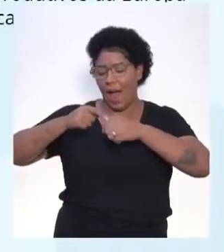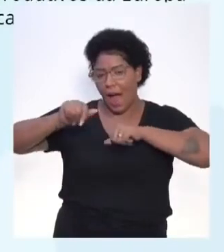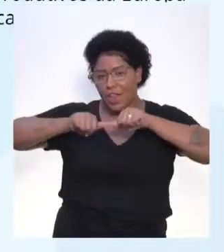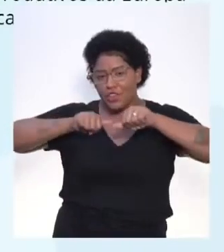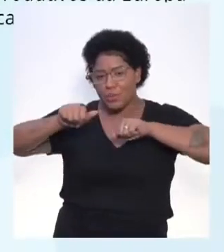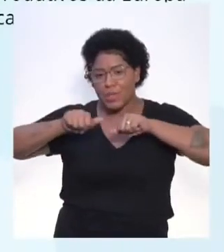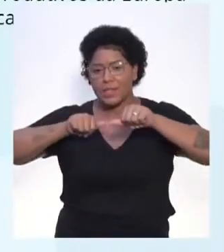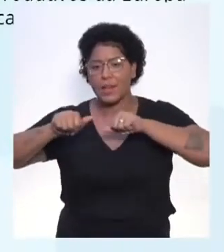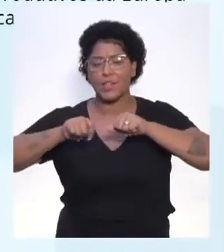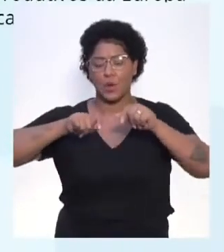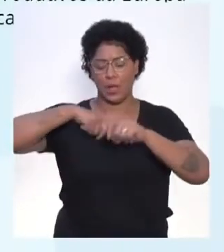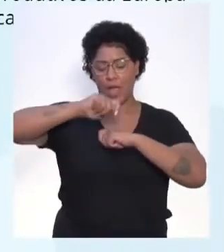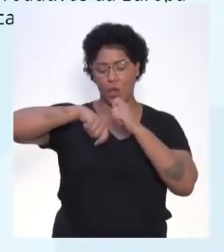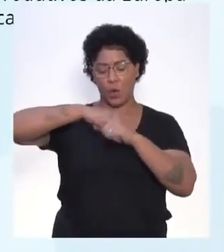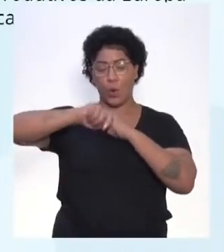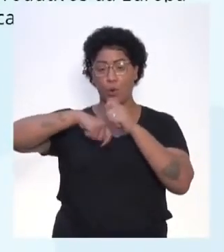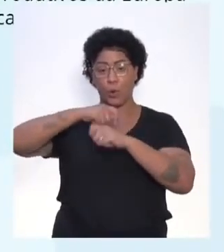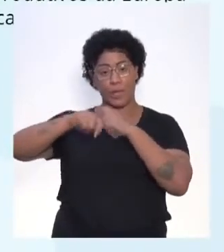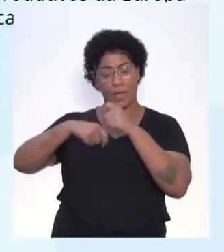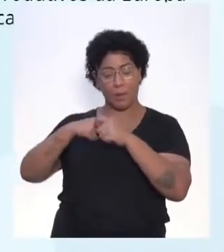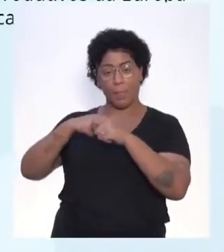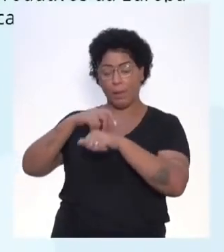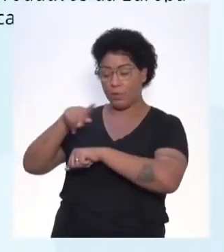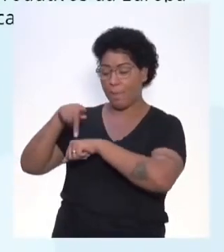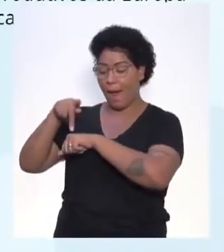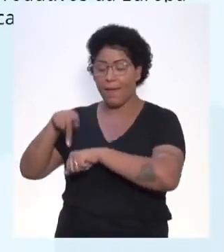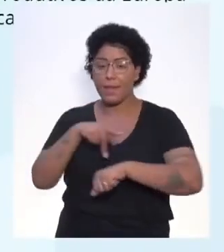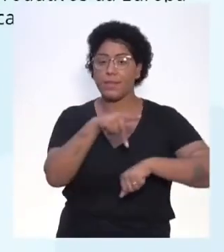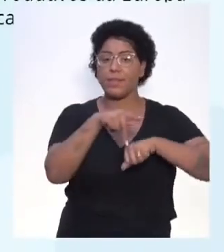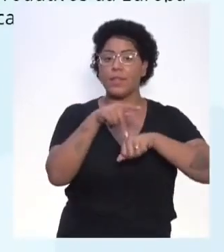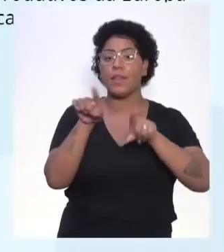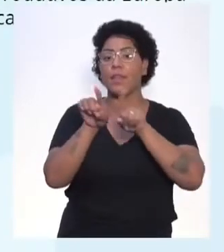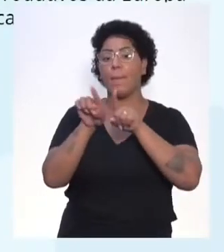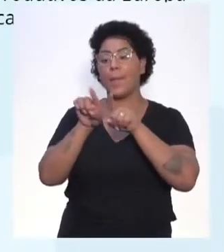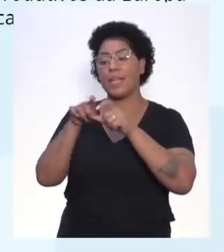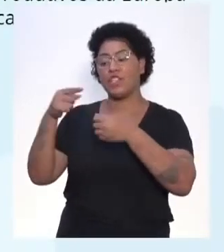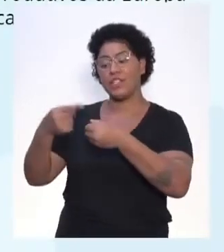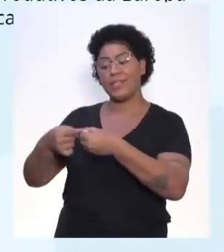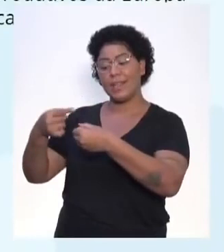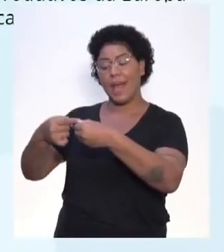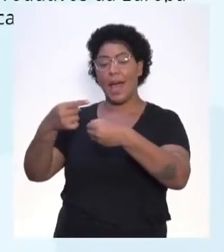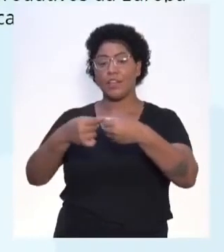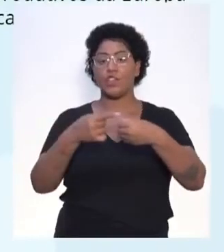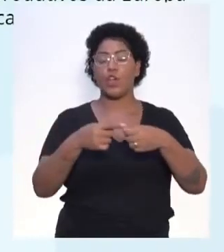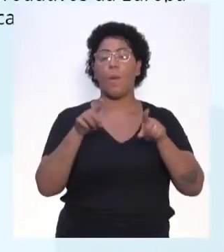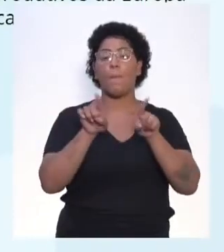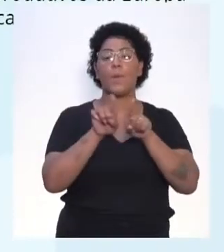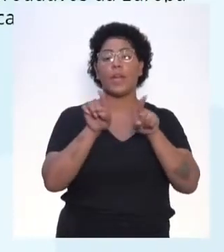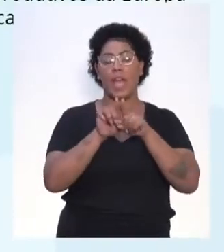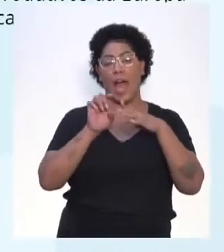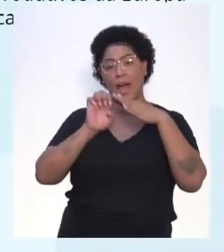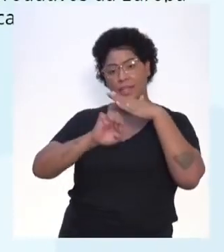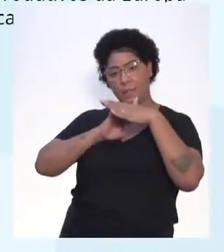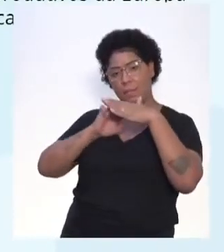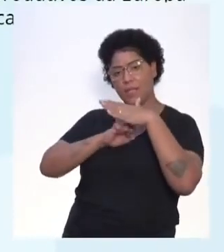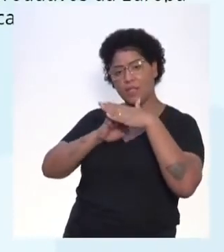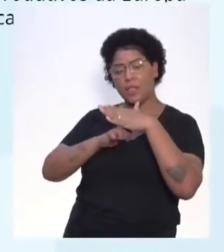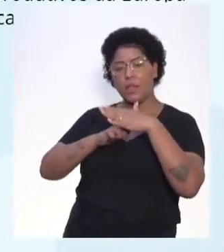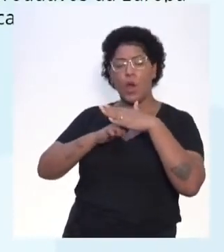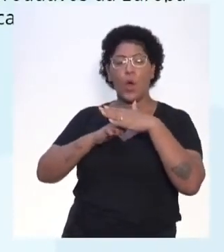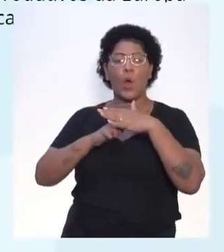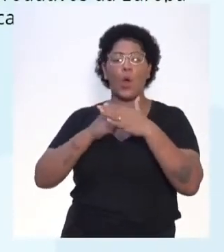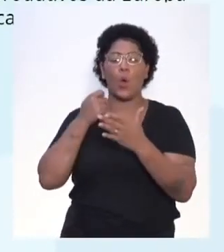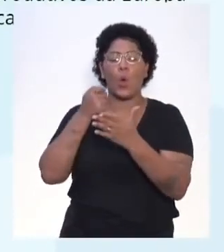produtivos, combatendo a concorrência, grandes empresas realizavam compras ou fusões de empresas menores,